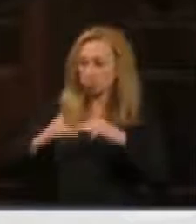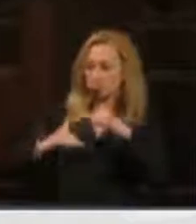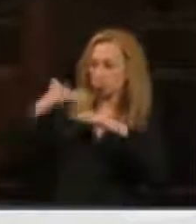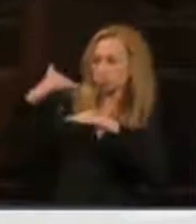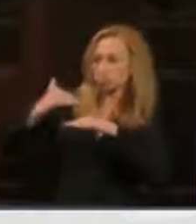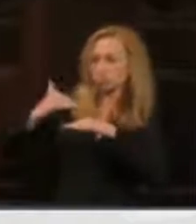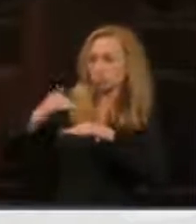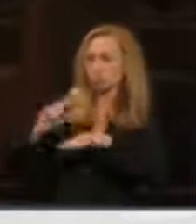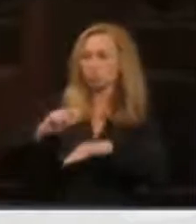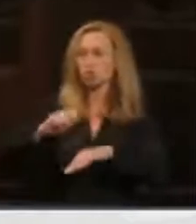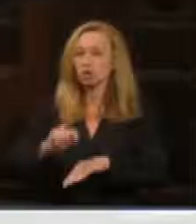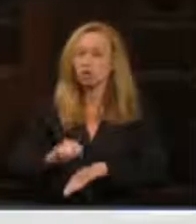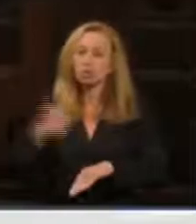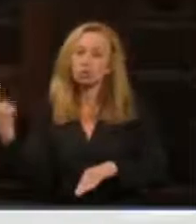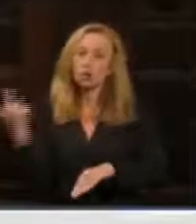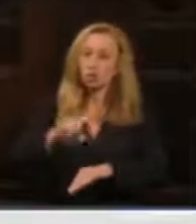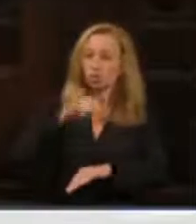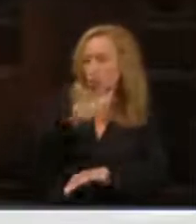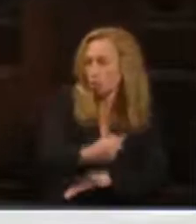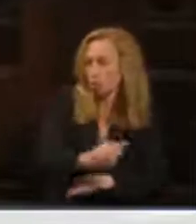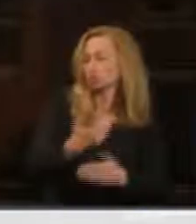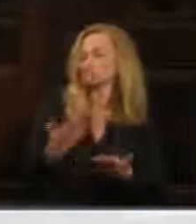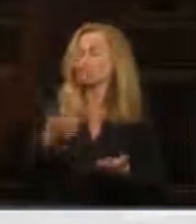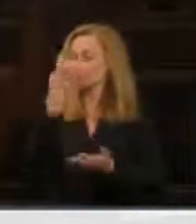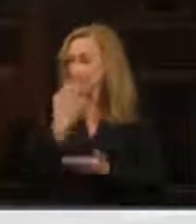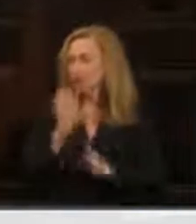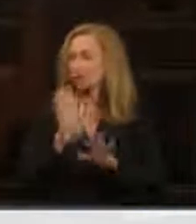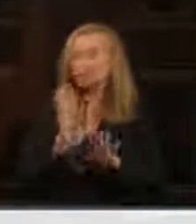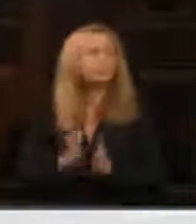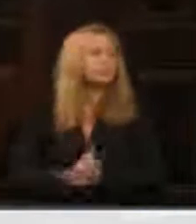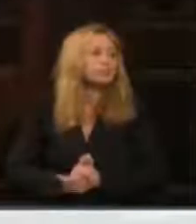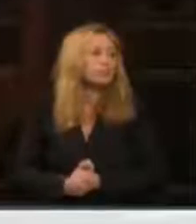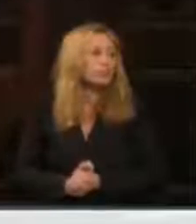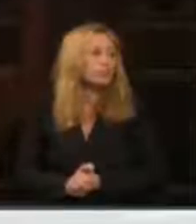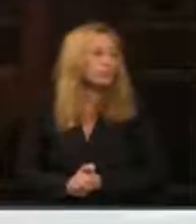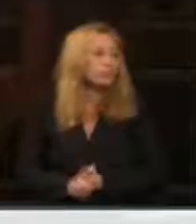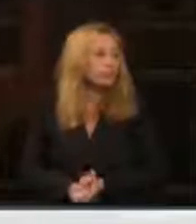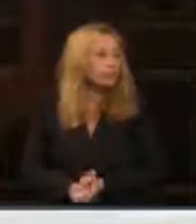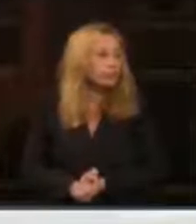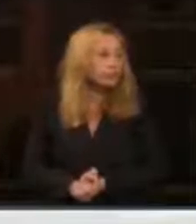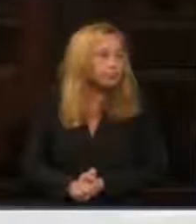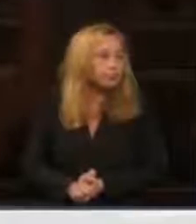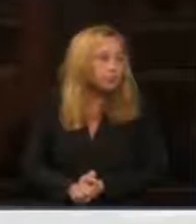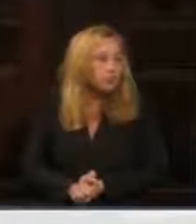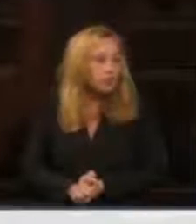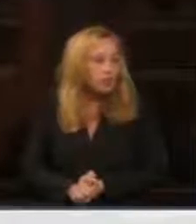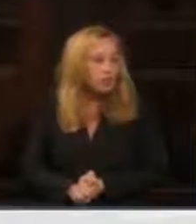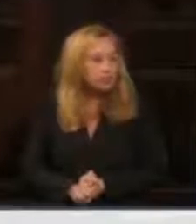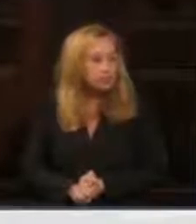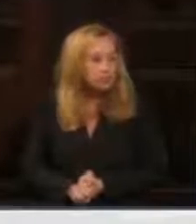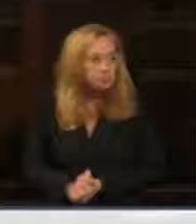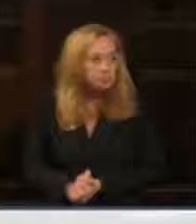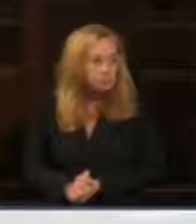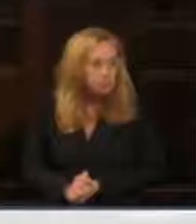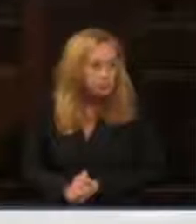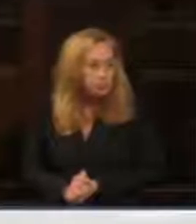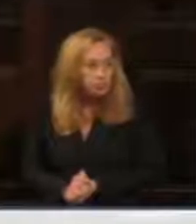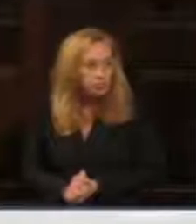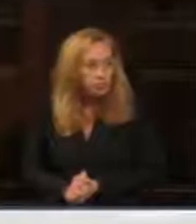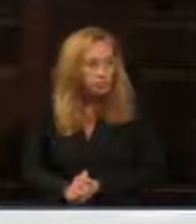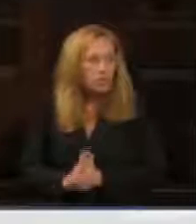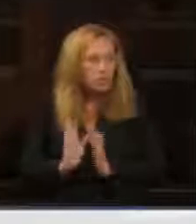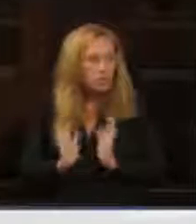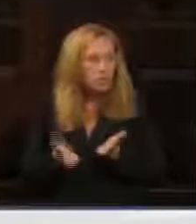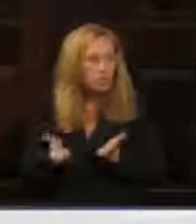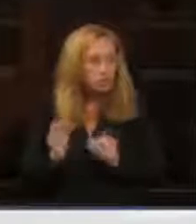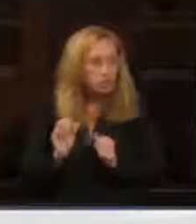né? Isso é muito sério. E aí, olhar quais são os outros gatilhos, né? Hoje